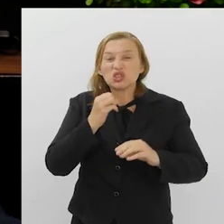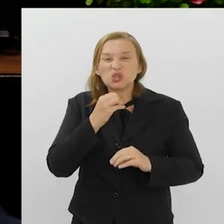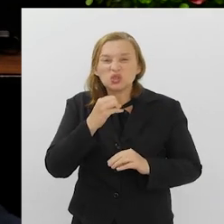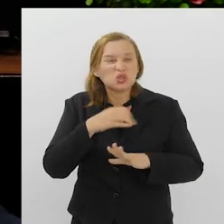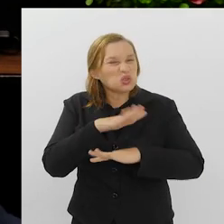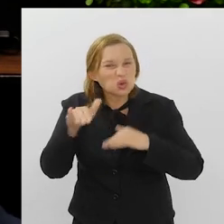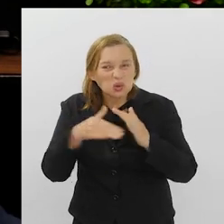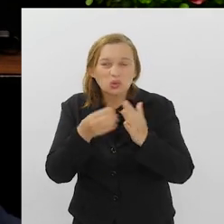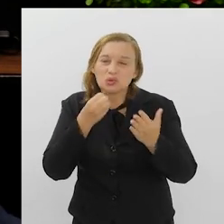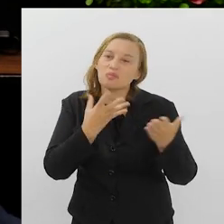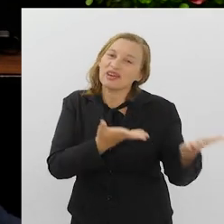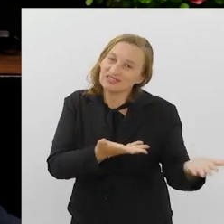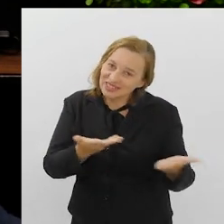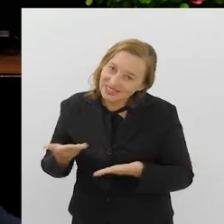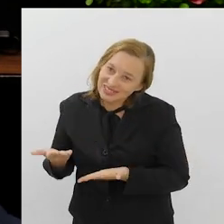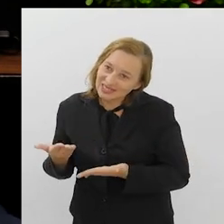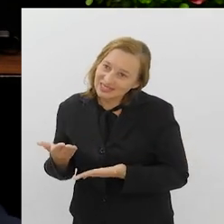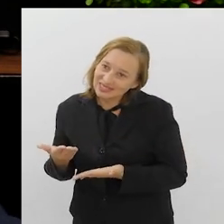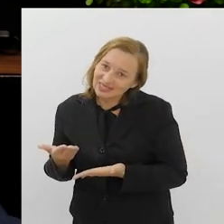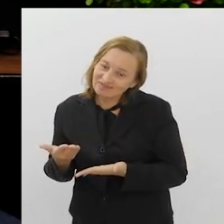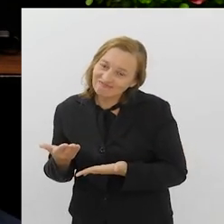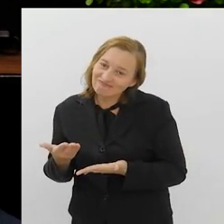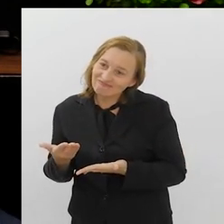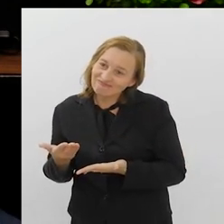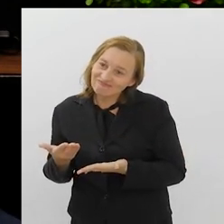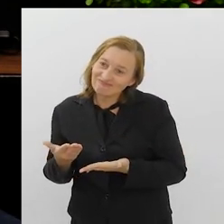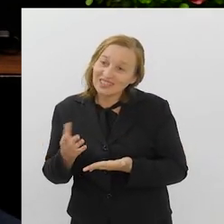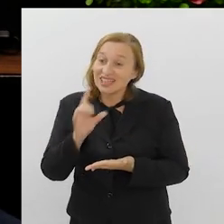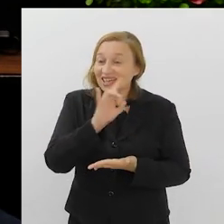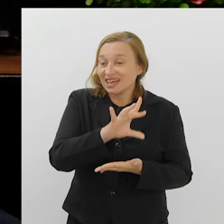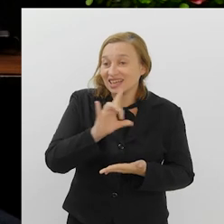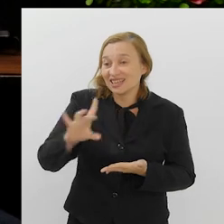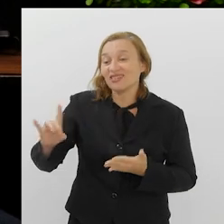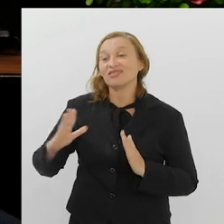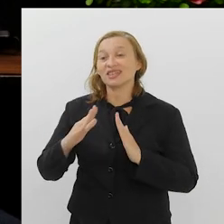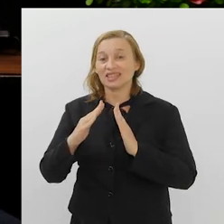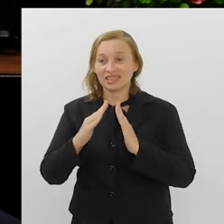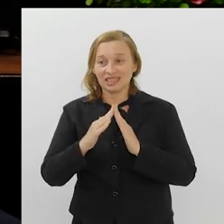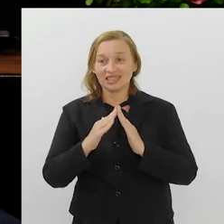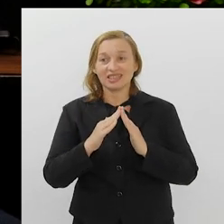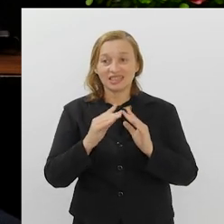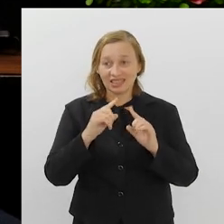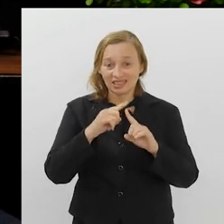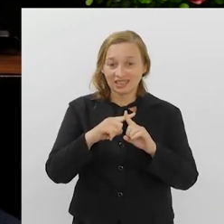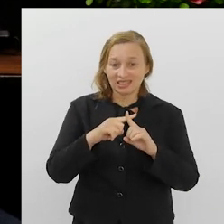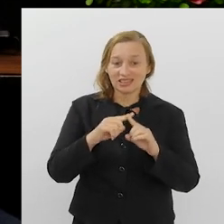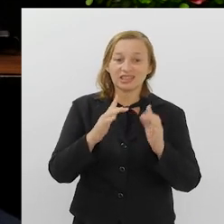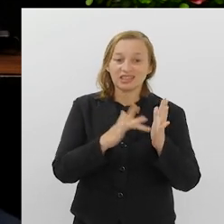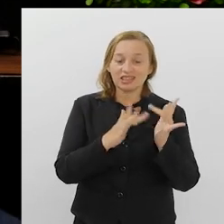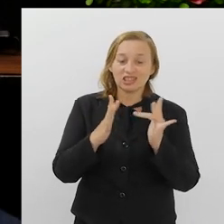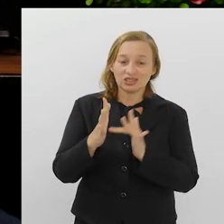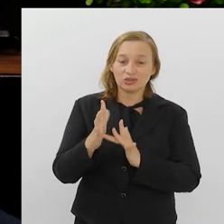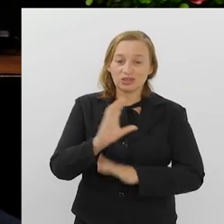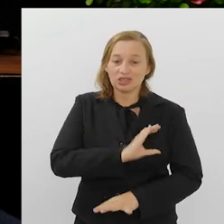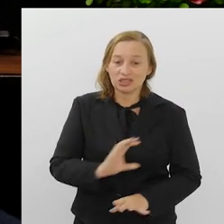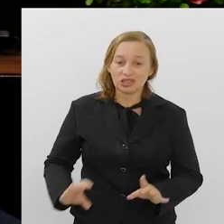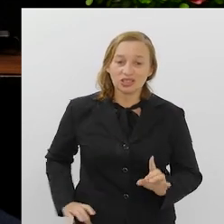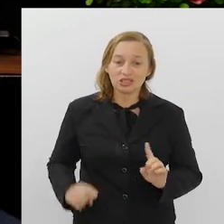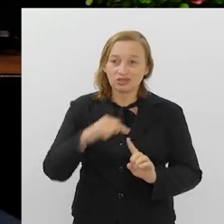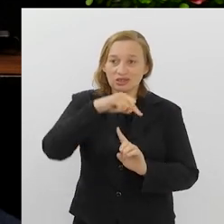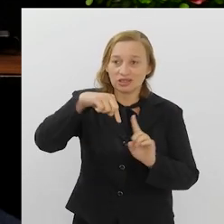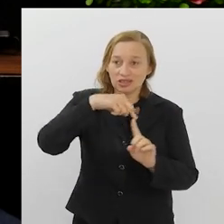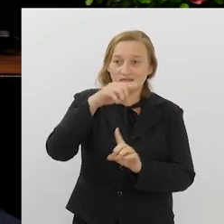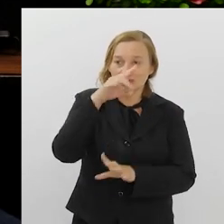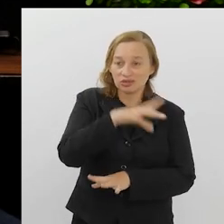juninas ah serão todos muito bem-vindos ah em cada uma das capelas